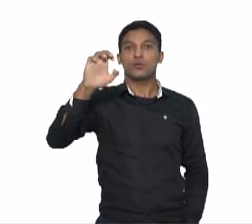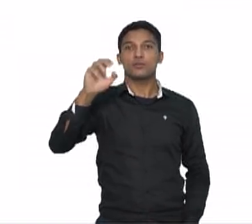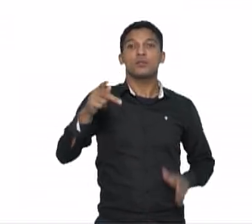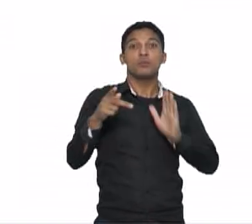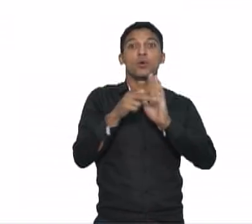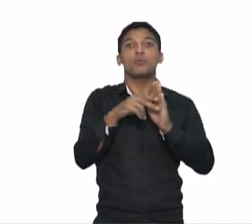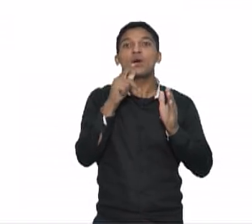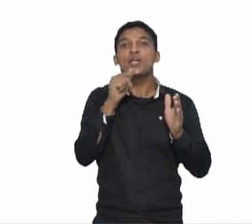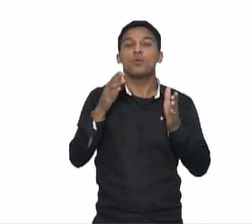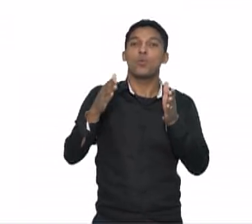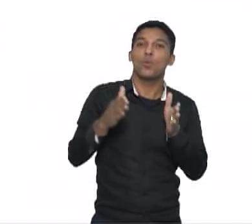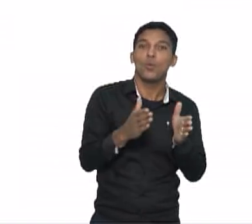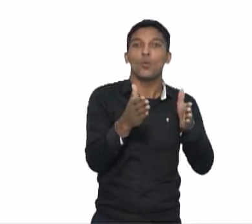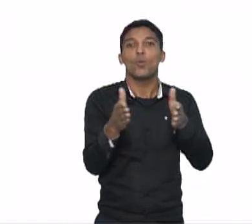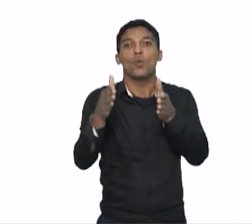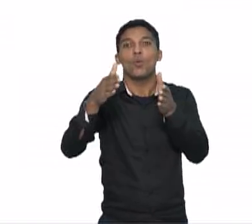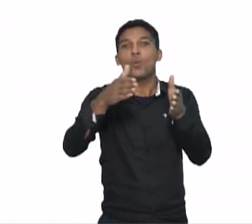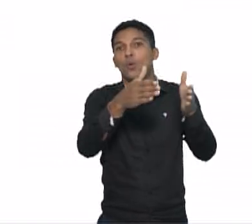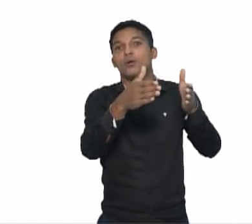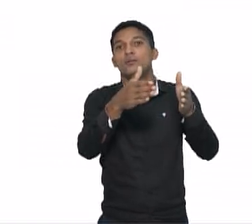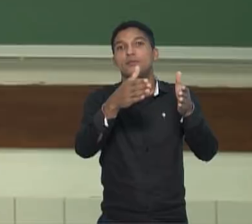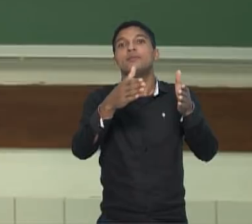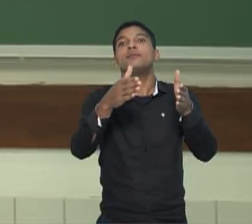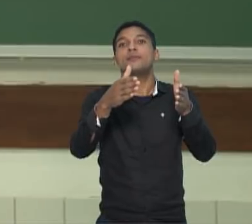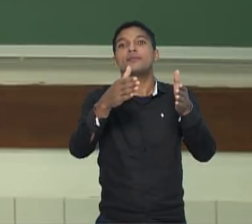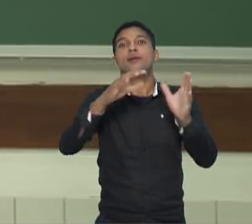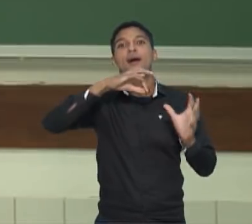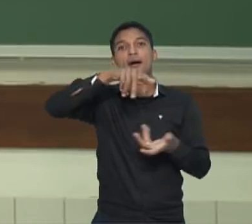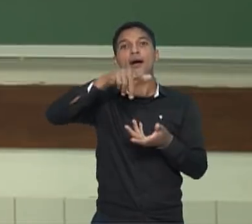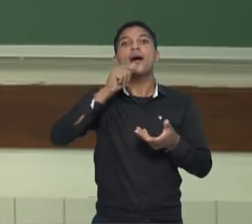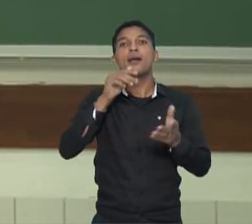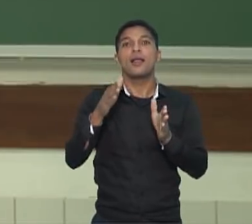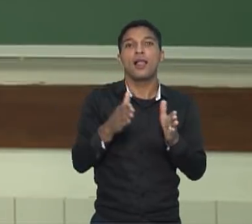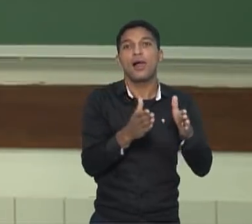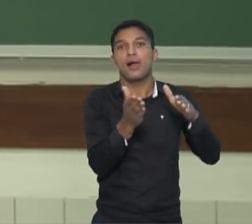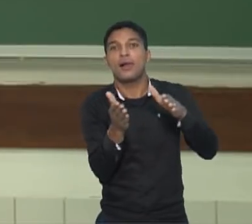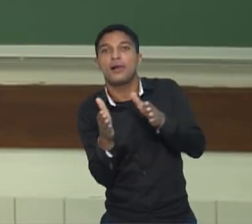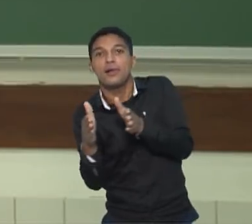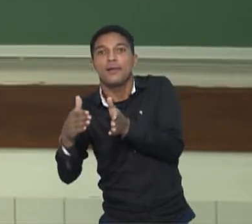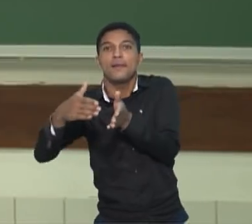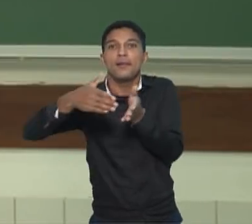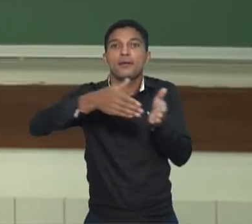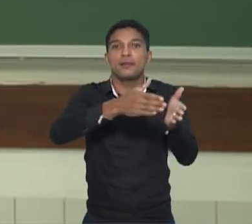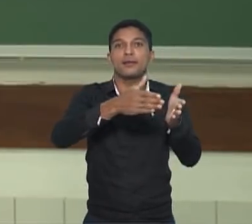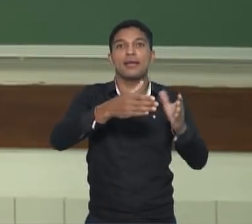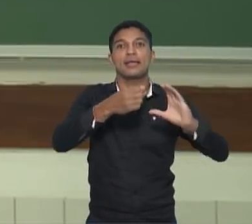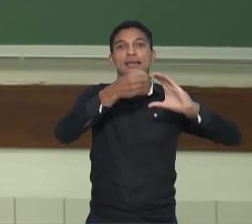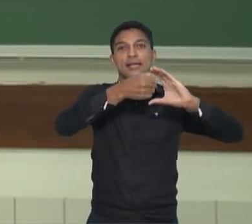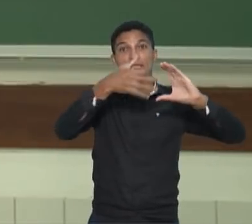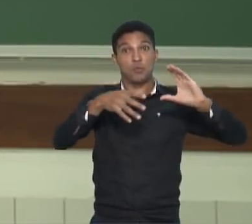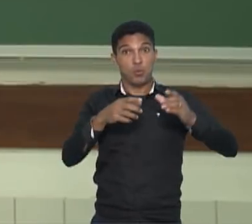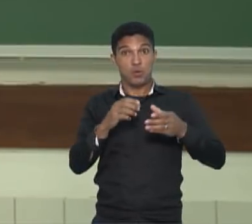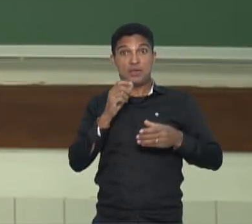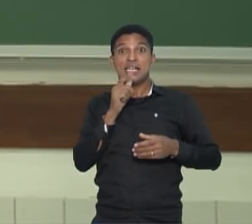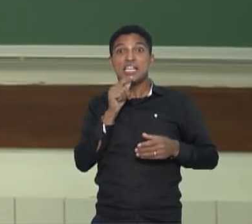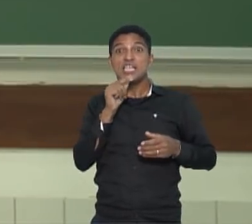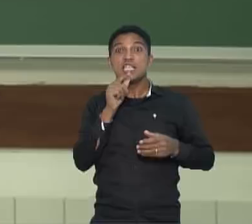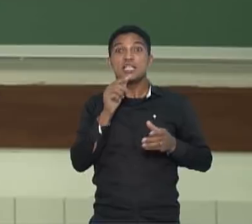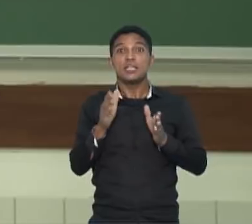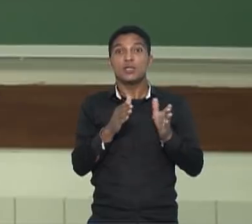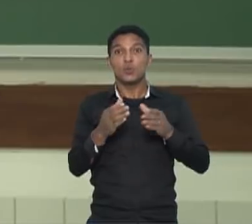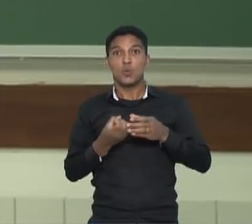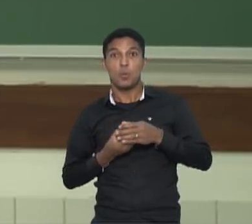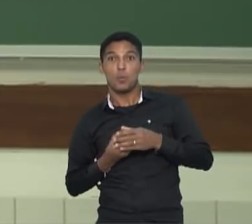superfície continental. O rio ele vai ter todas as suas características de nascente,